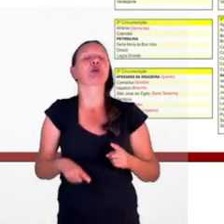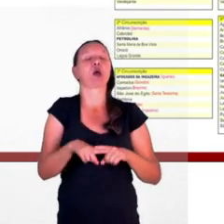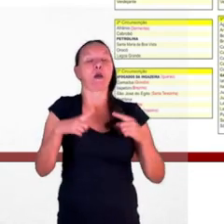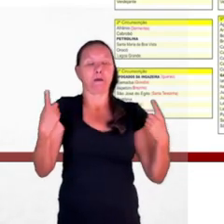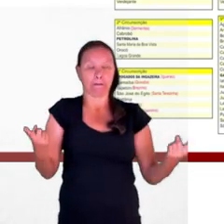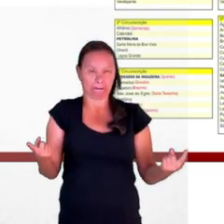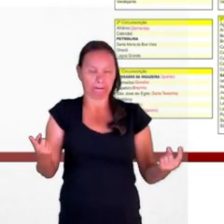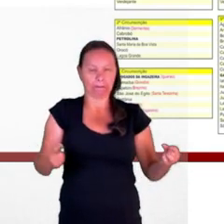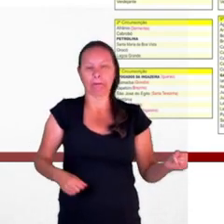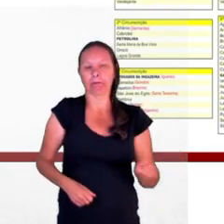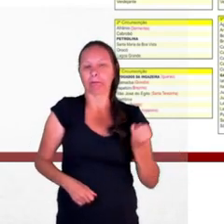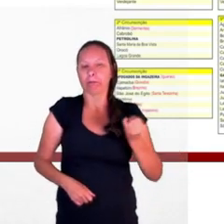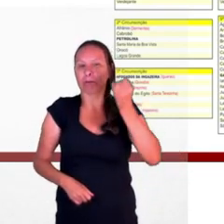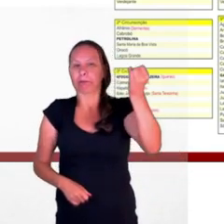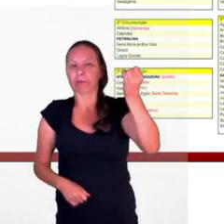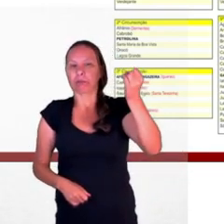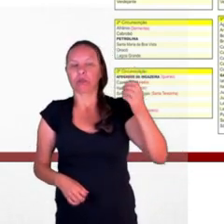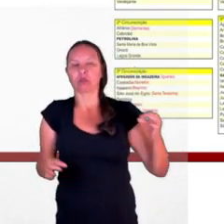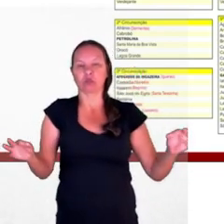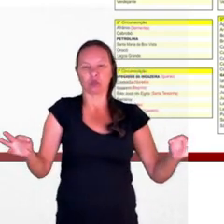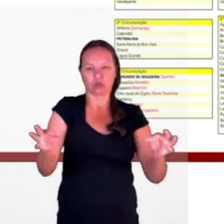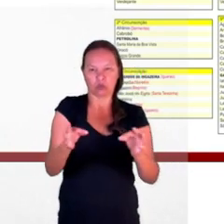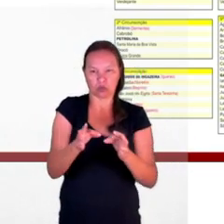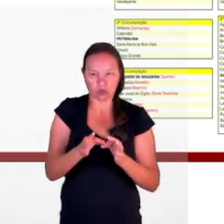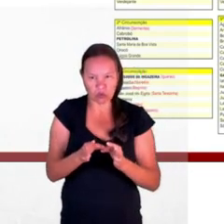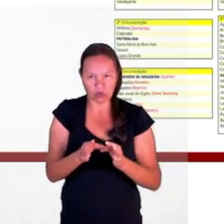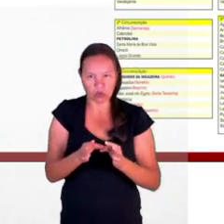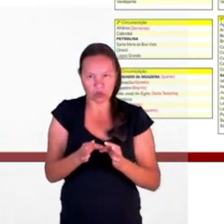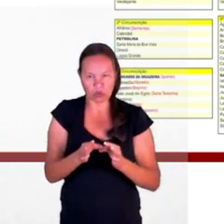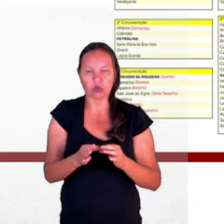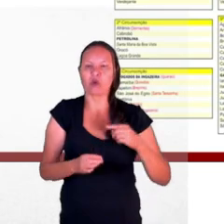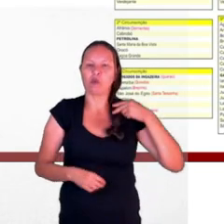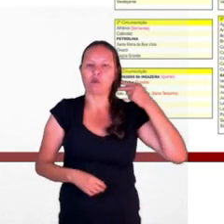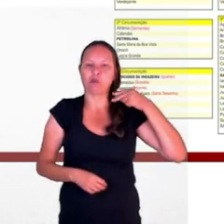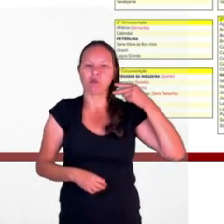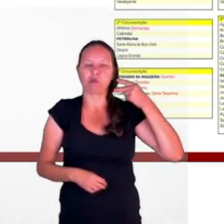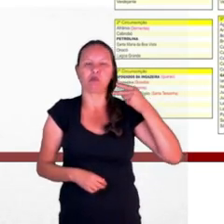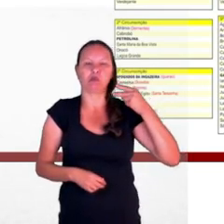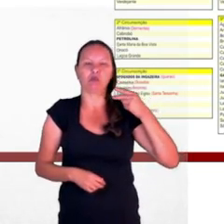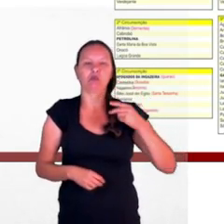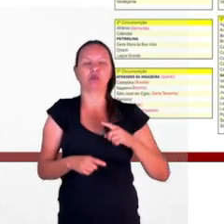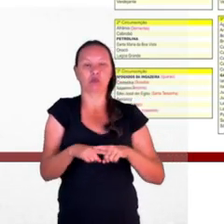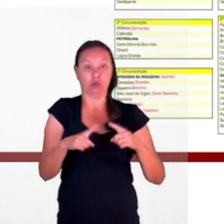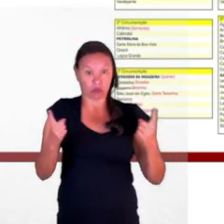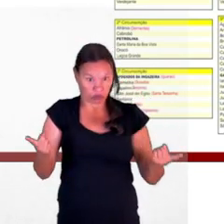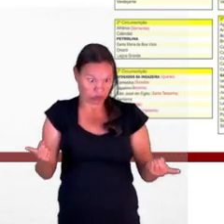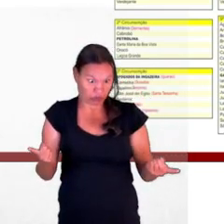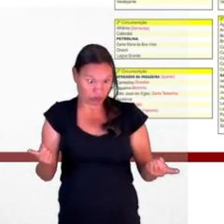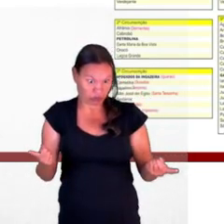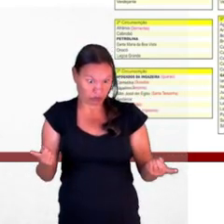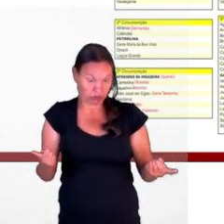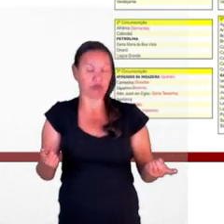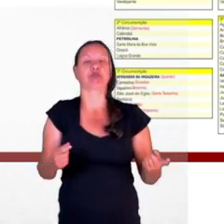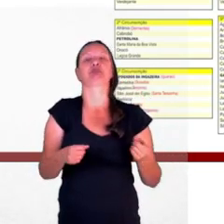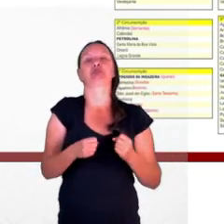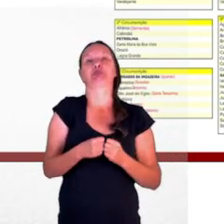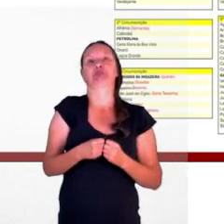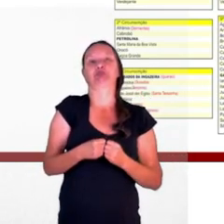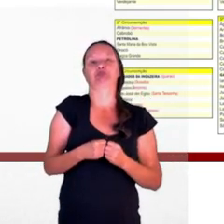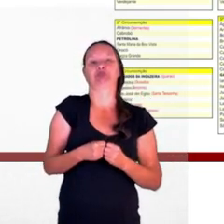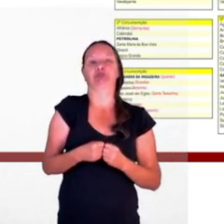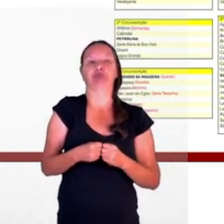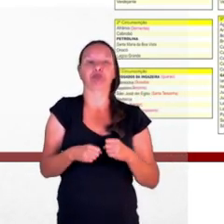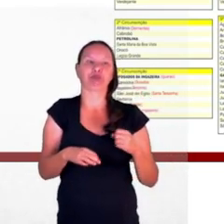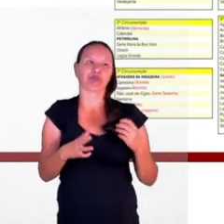obviamente tenta conciliar o princípio do promotor natural mas por um motivo até este de alegação de uma